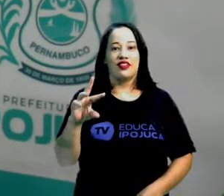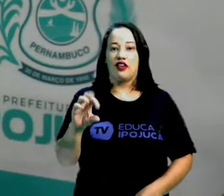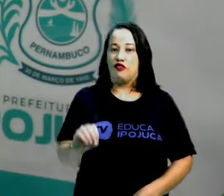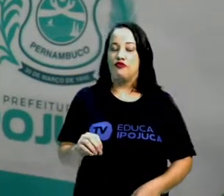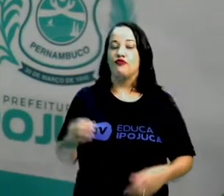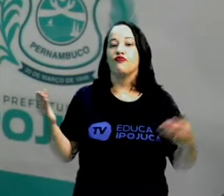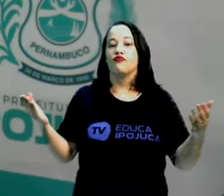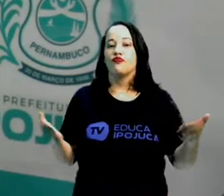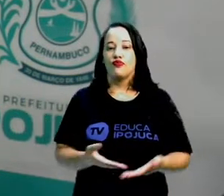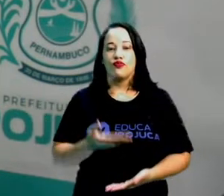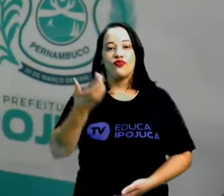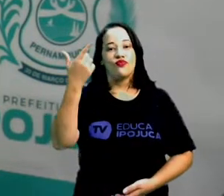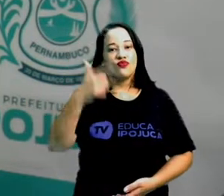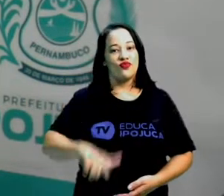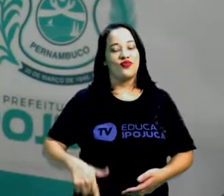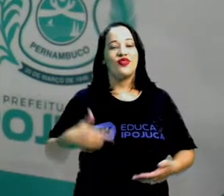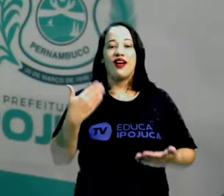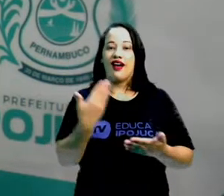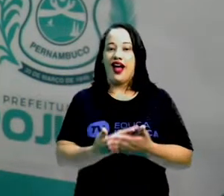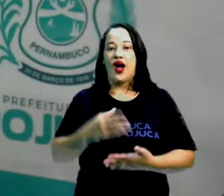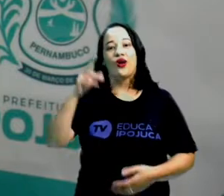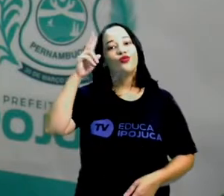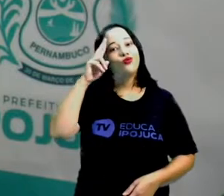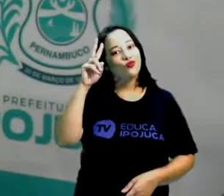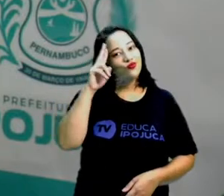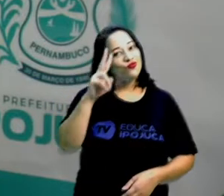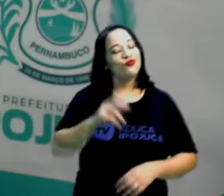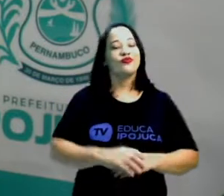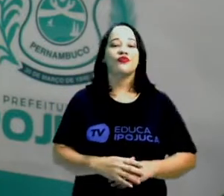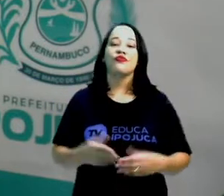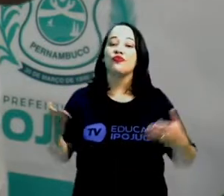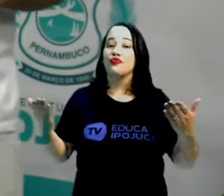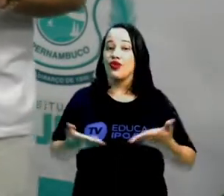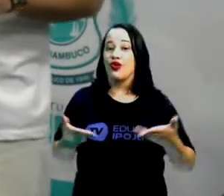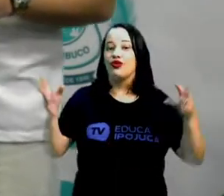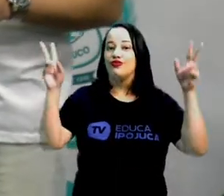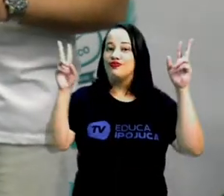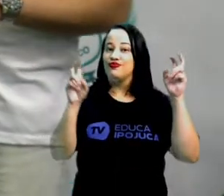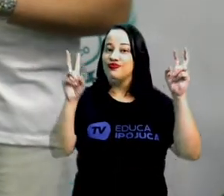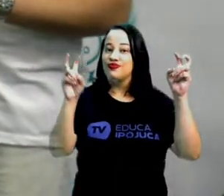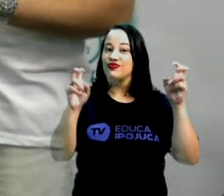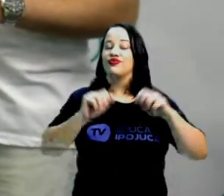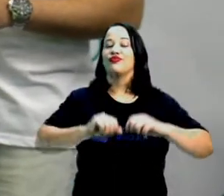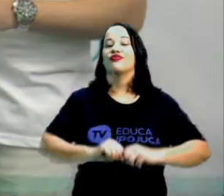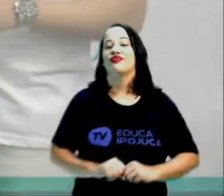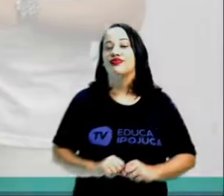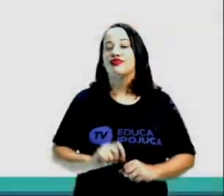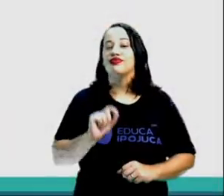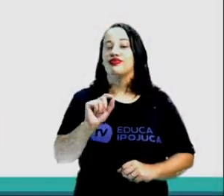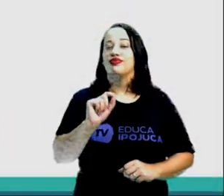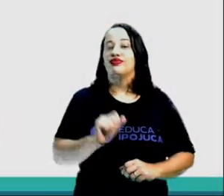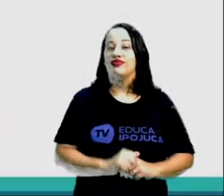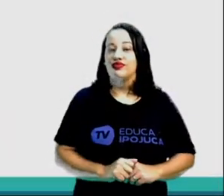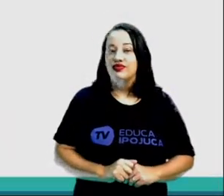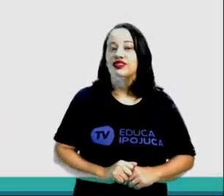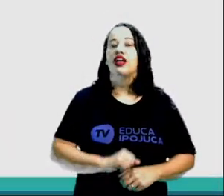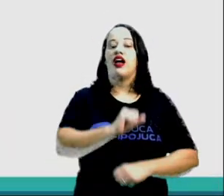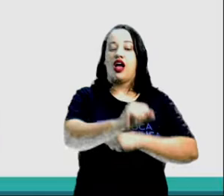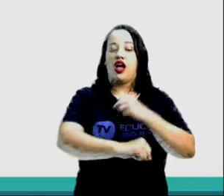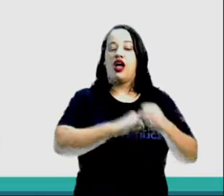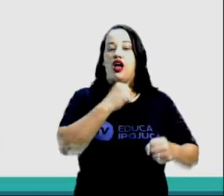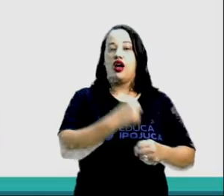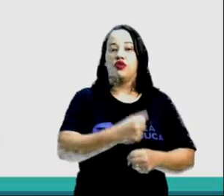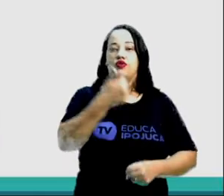nós vamos retomar então com as nossas aulas de história. E hoje nós vamos falar sobre a crise de